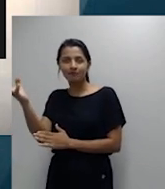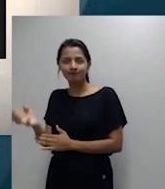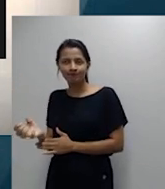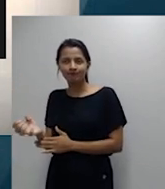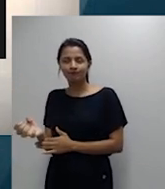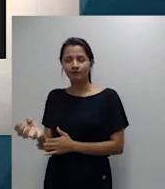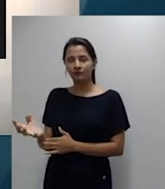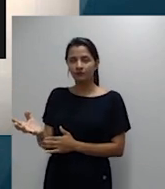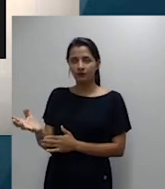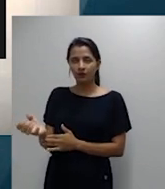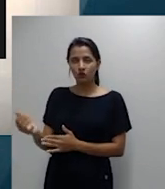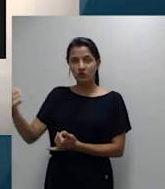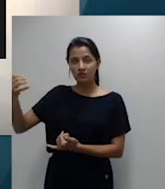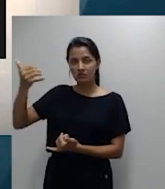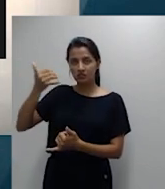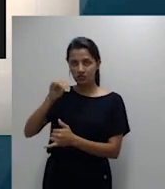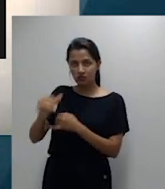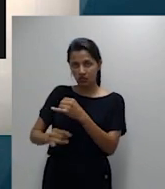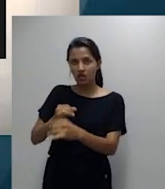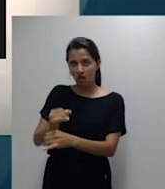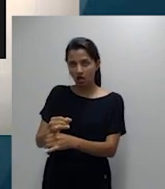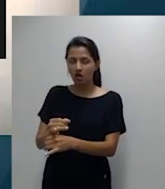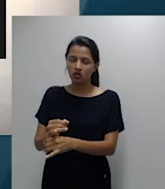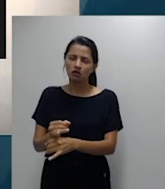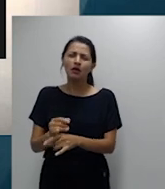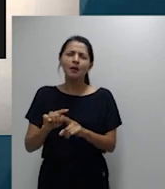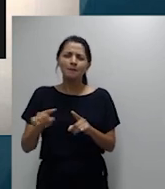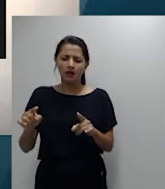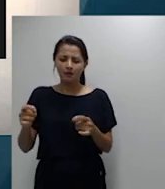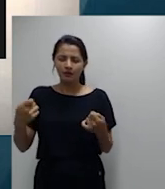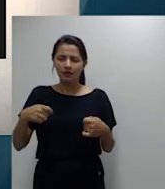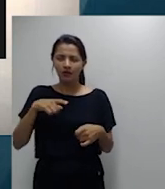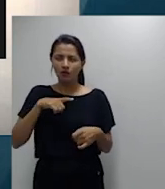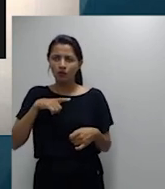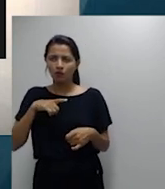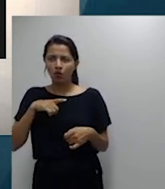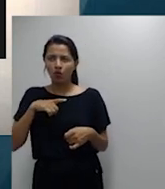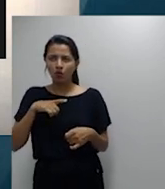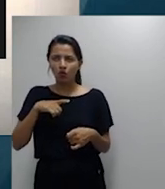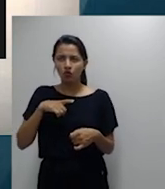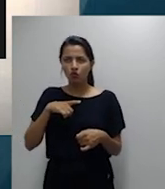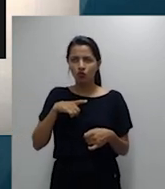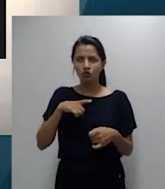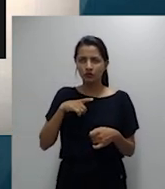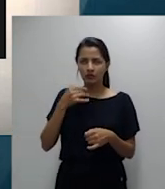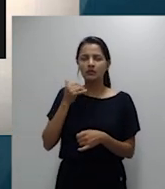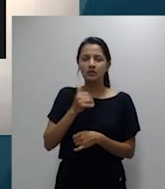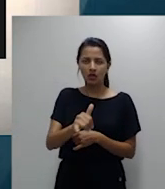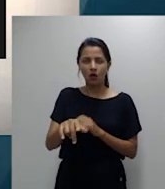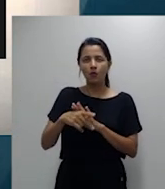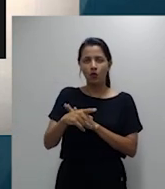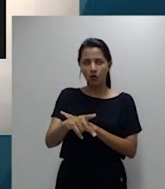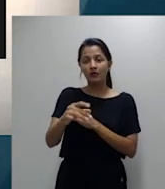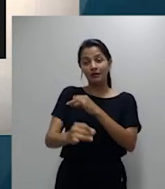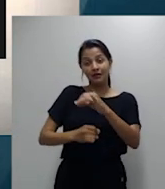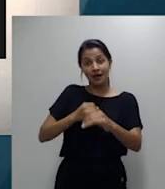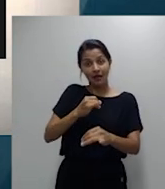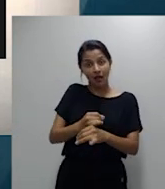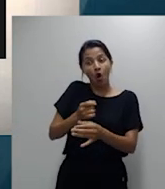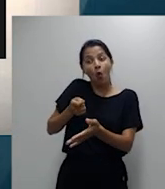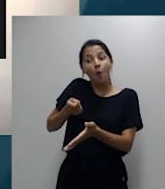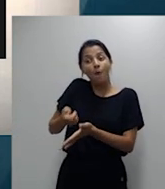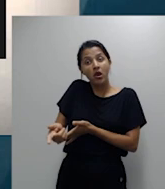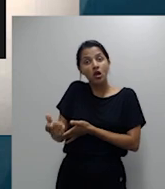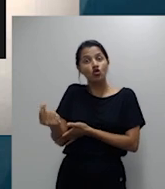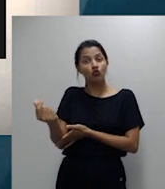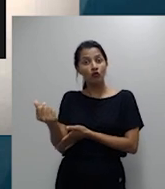transmissores vários povos para que mantenhamos um bom sinal de internet normalmente pelo preço desse roteador é comum que nós